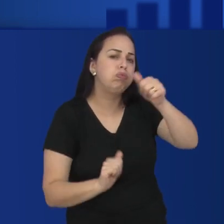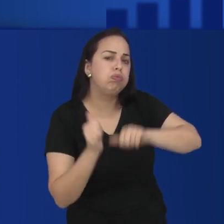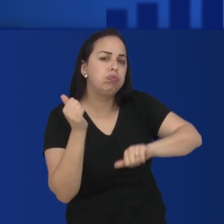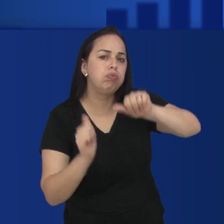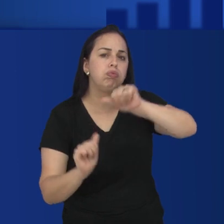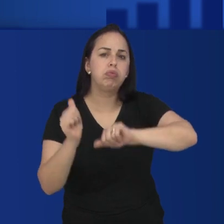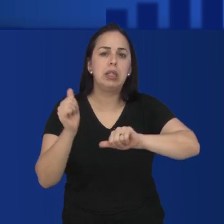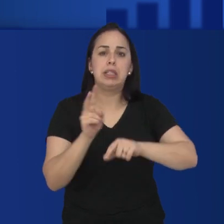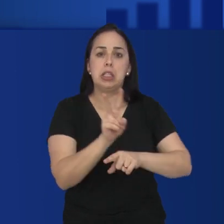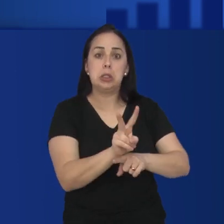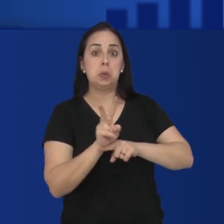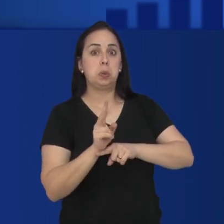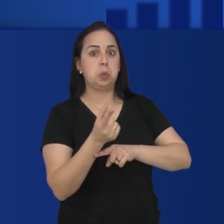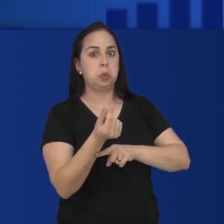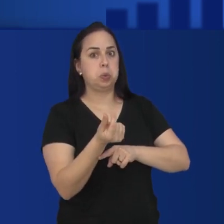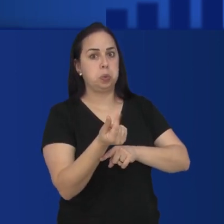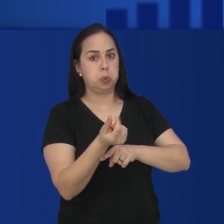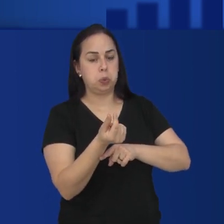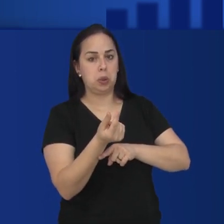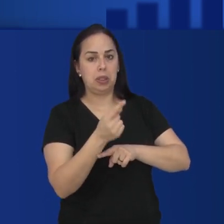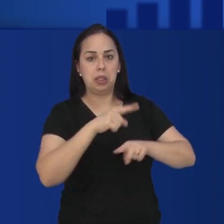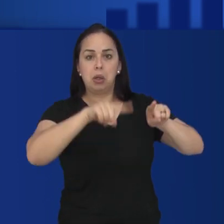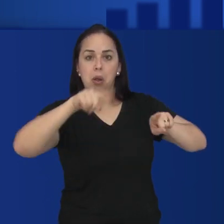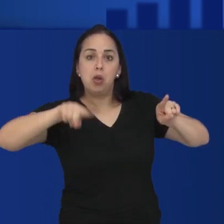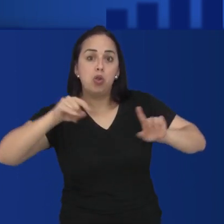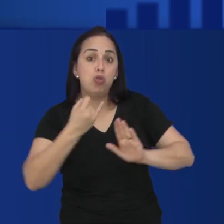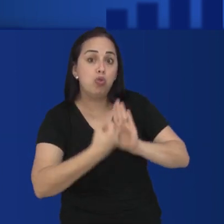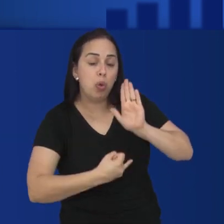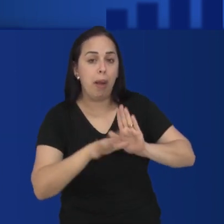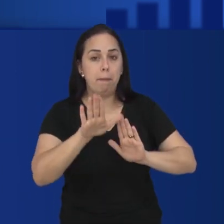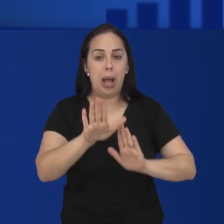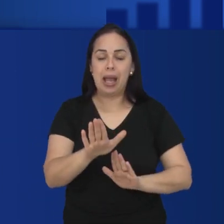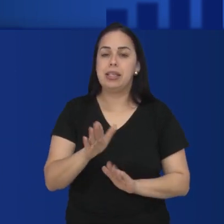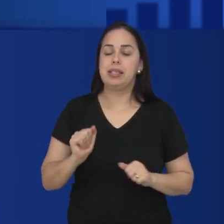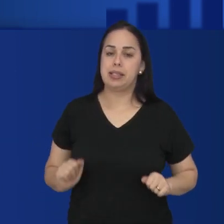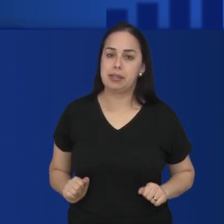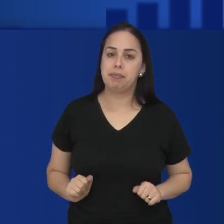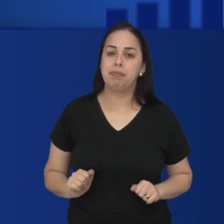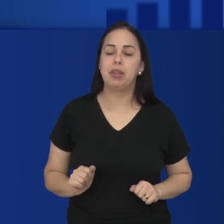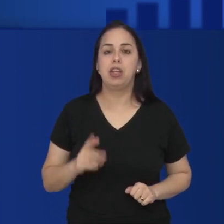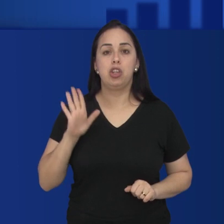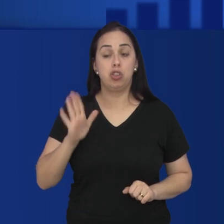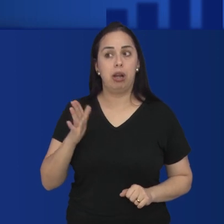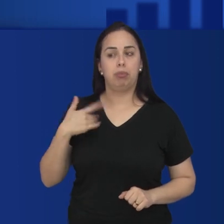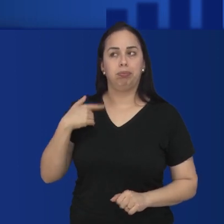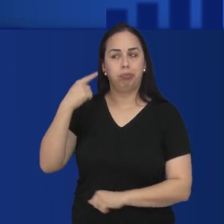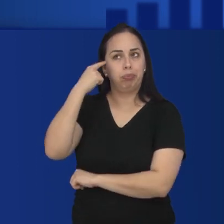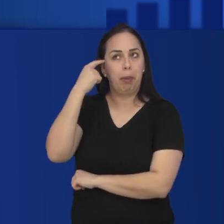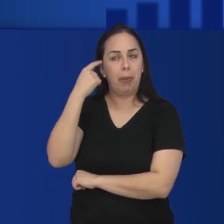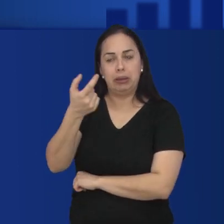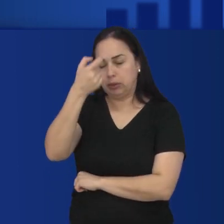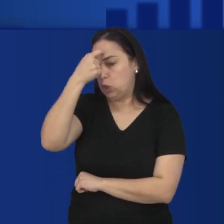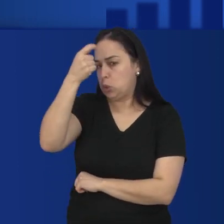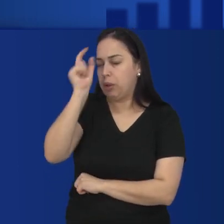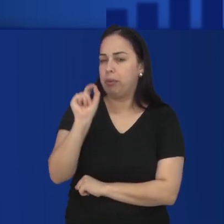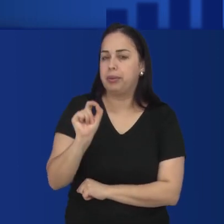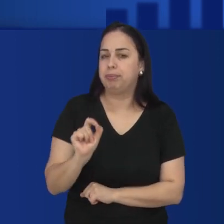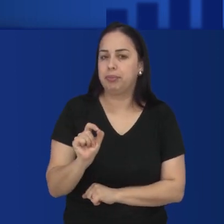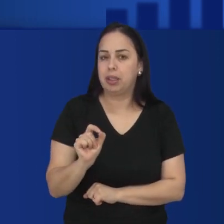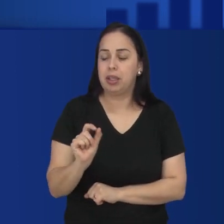as possibilidades de linha de crédito que estão disponíveis nesses locais. Mas saia já com a ideia e com a